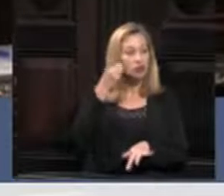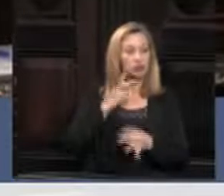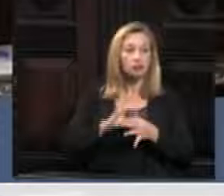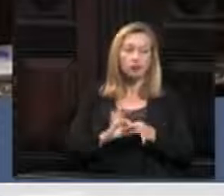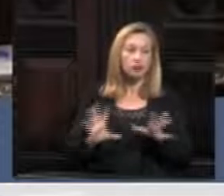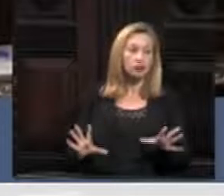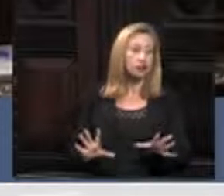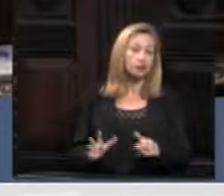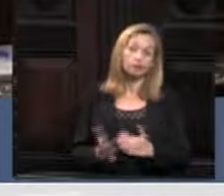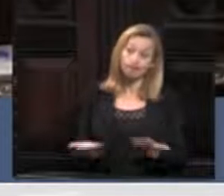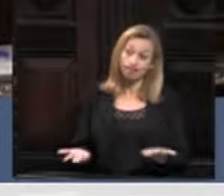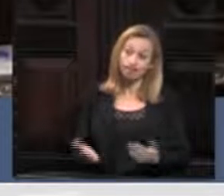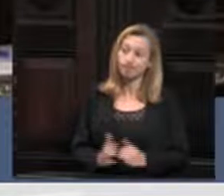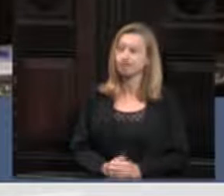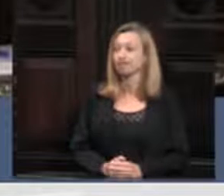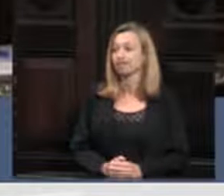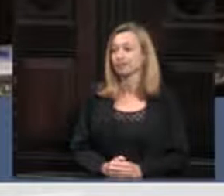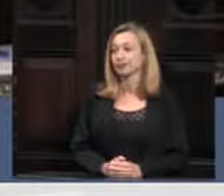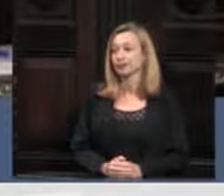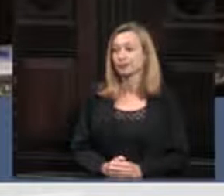deliberar.